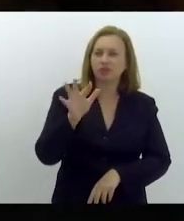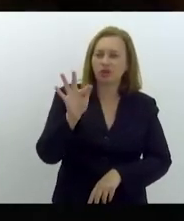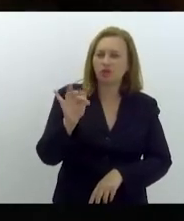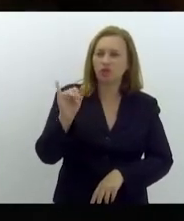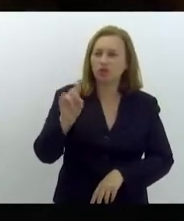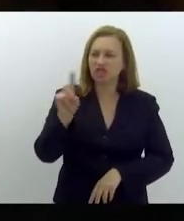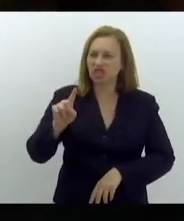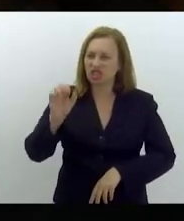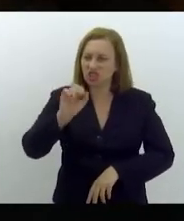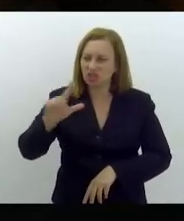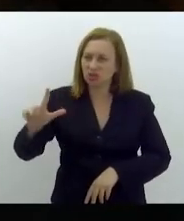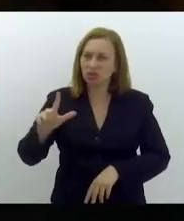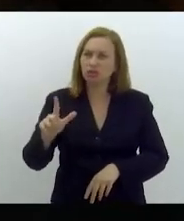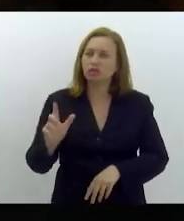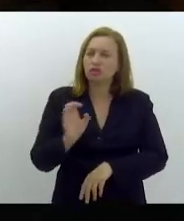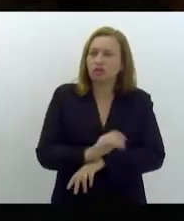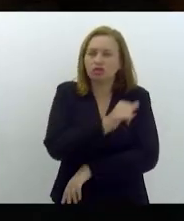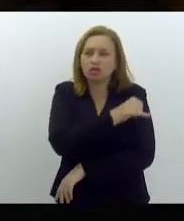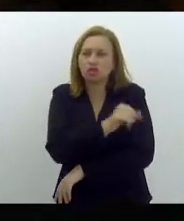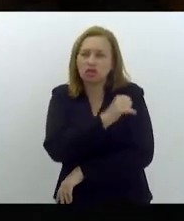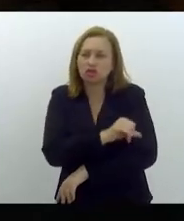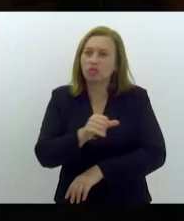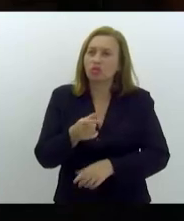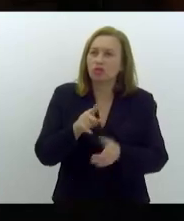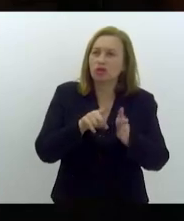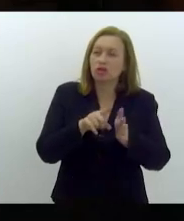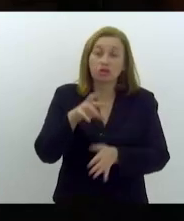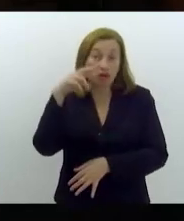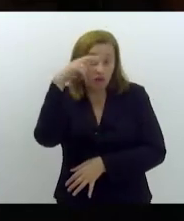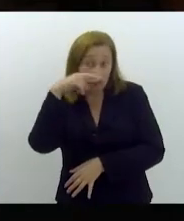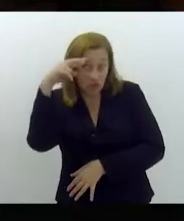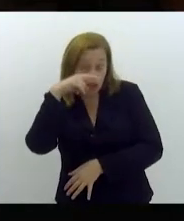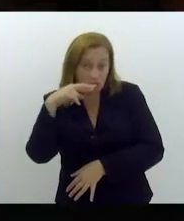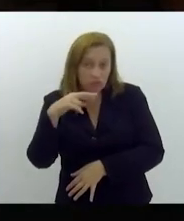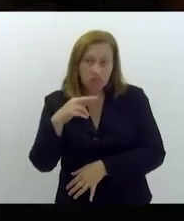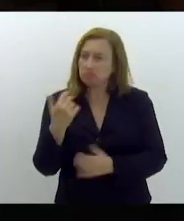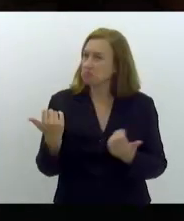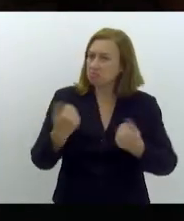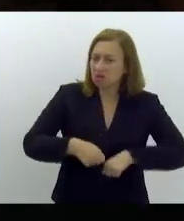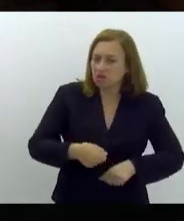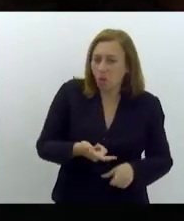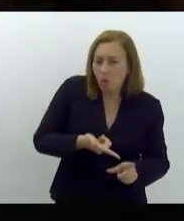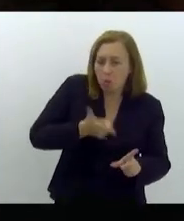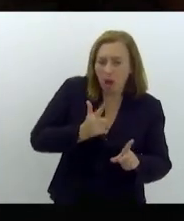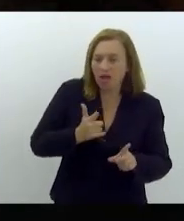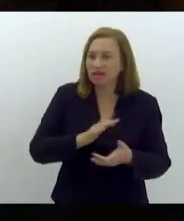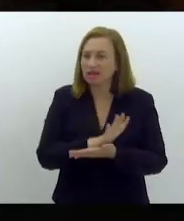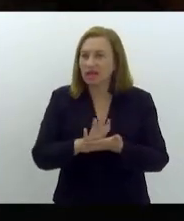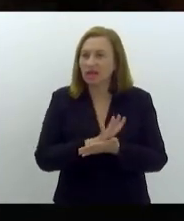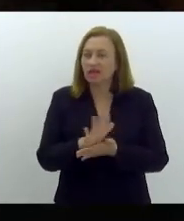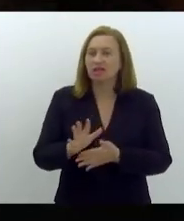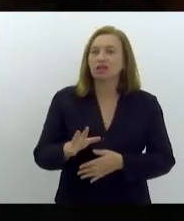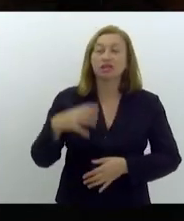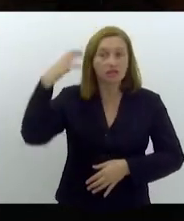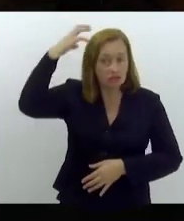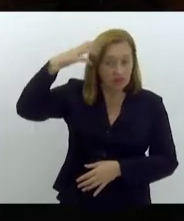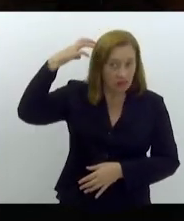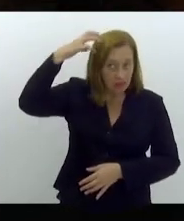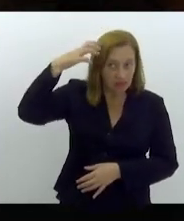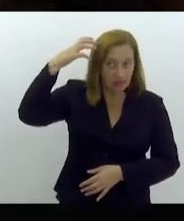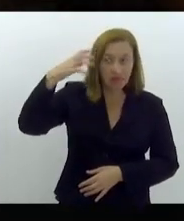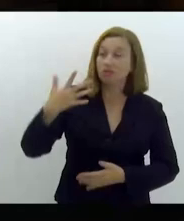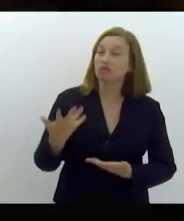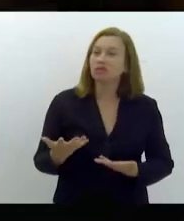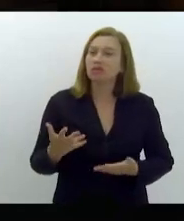da história do Rio de Janeiro foi na investigação sem dar um tiro também do assassinato da vereadora Marielle Franco